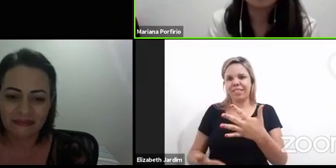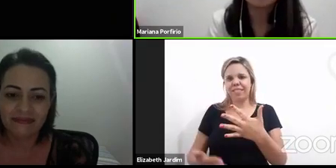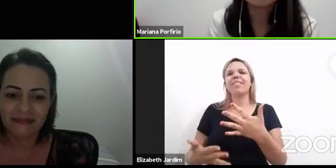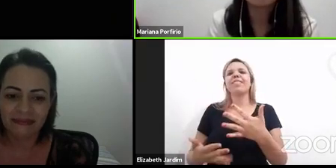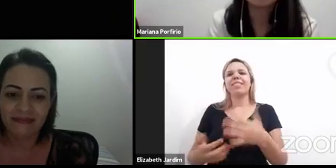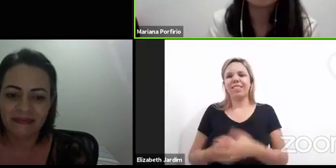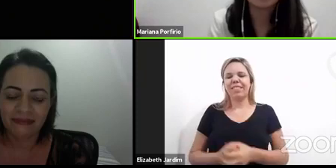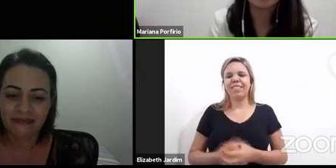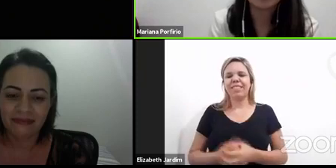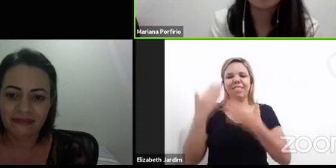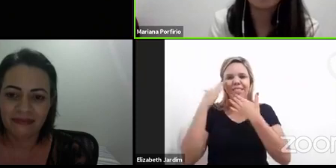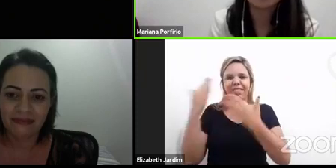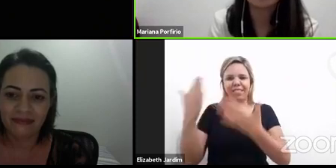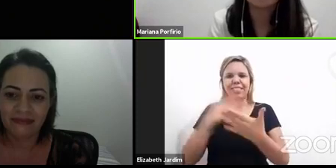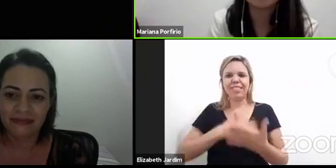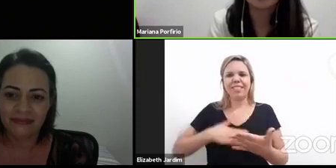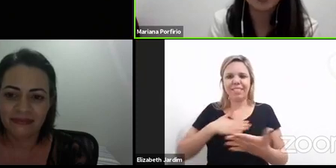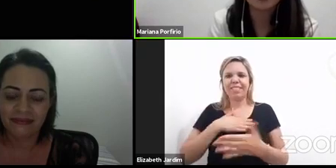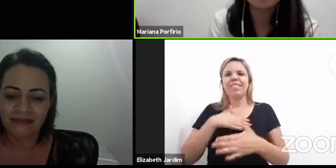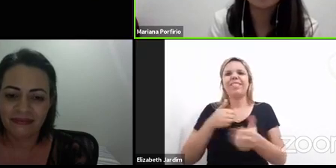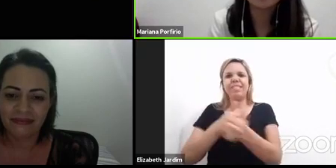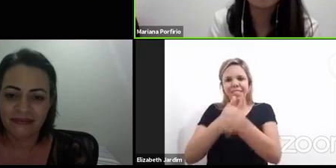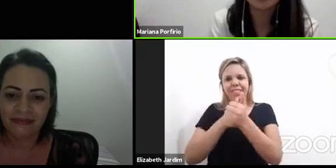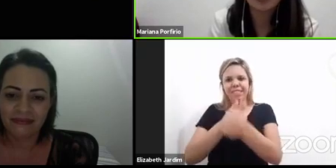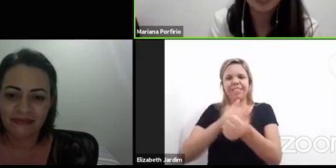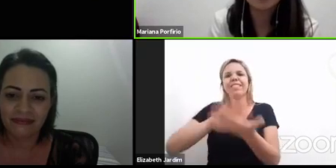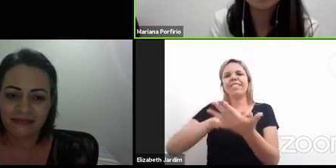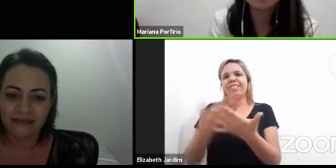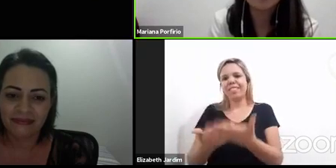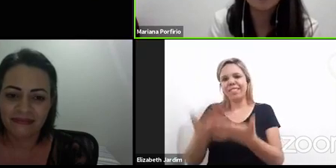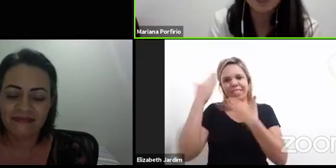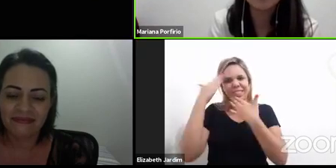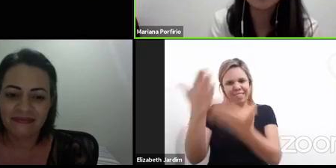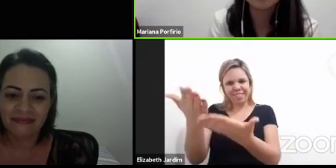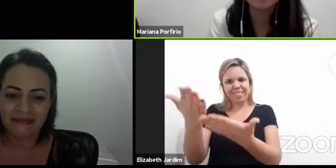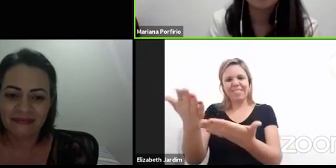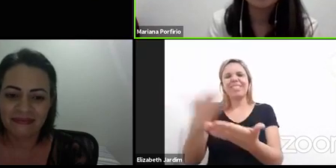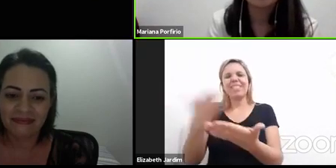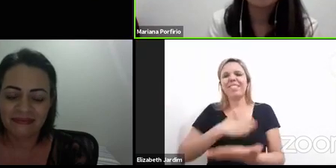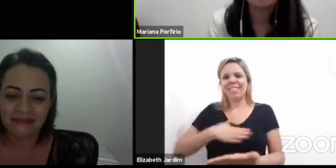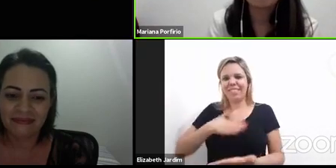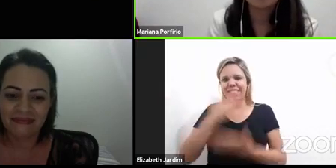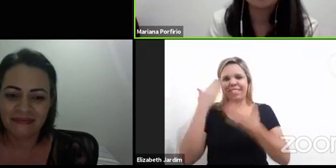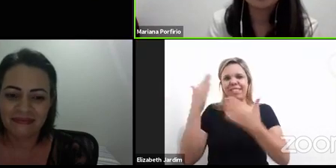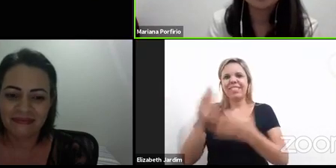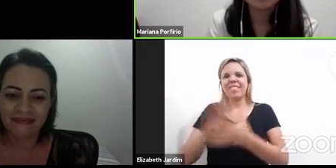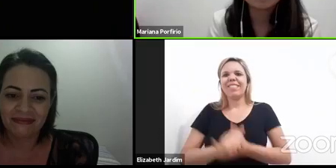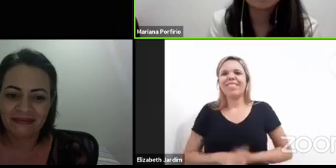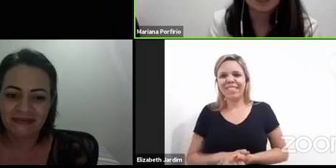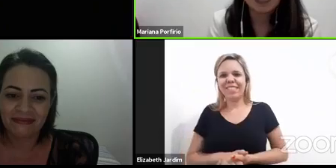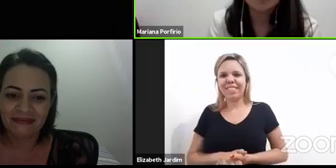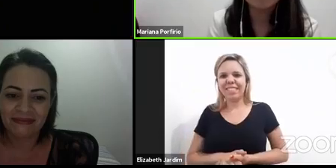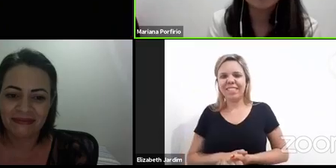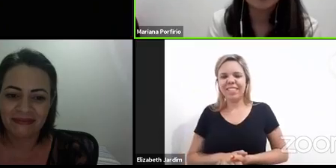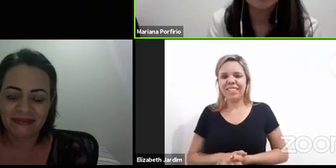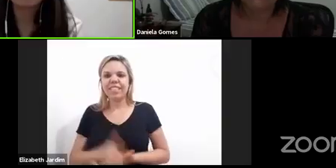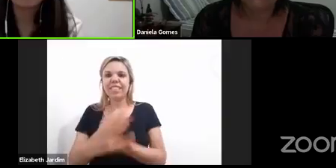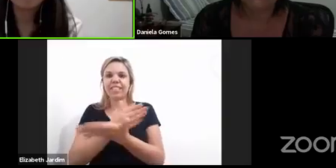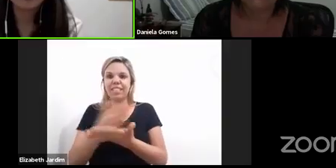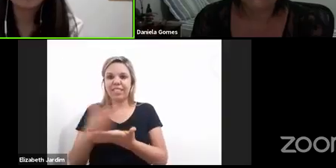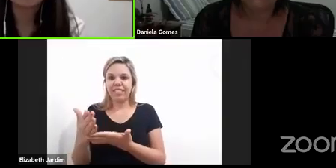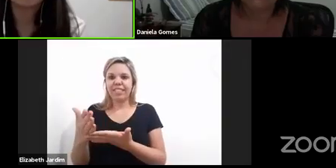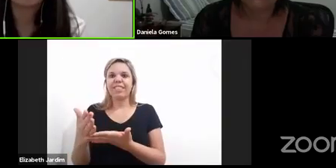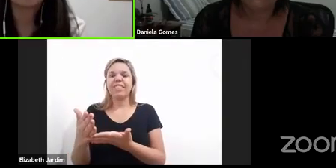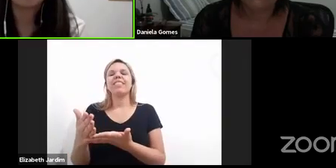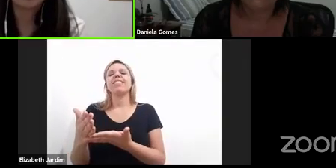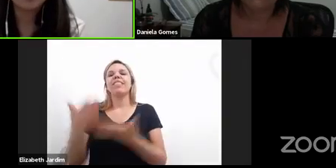de Libras, que vai estar aqui acompanhando a gente. Muito obrigada, Elizabeth. Então, para a gente iniciar, eu sou